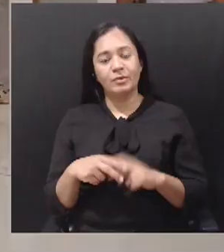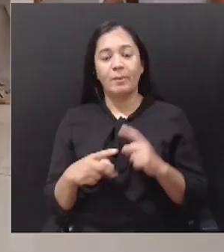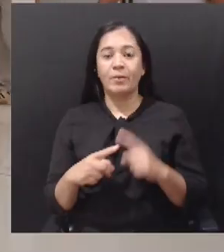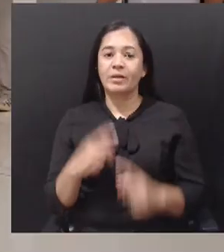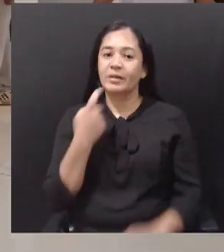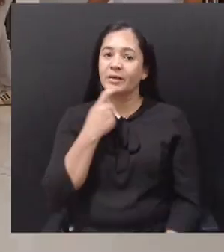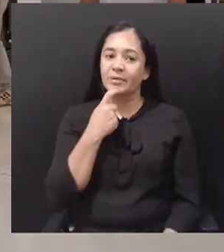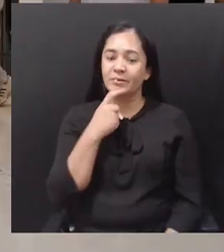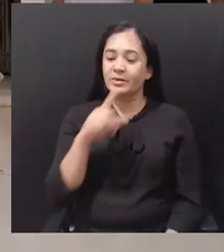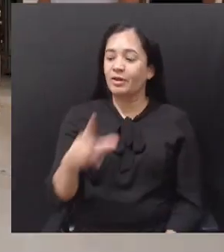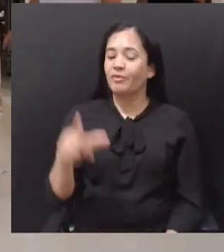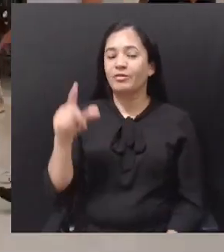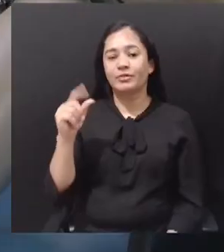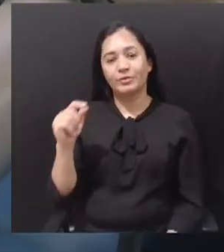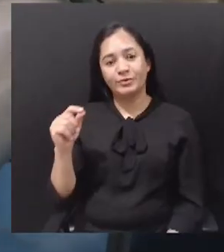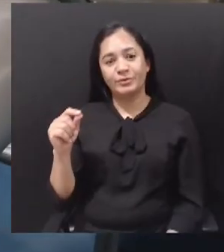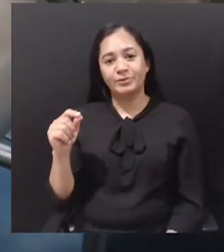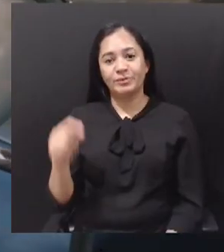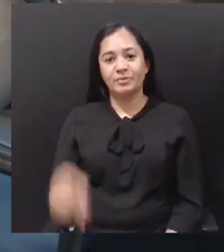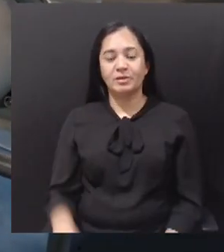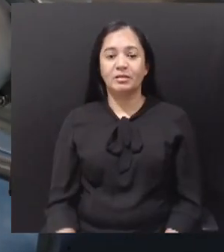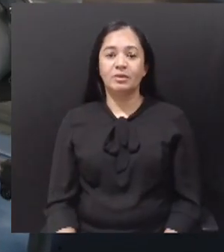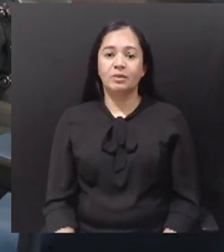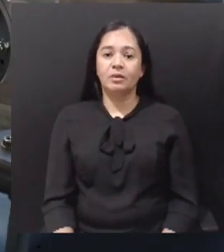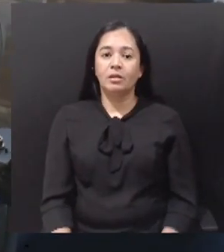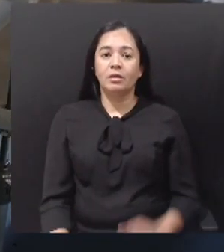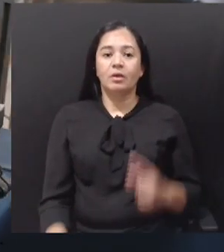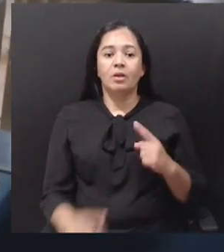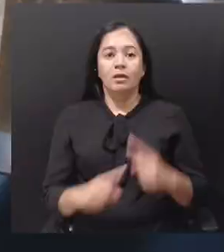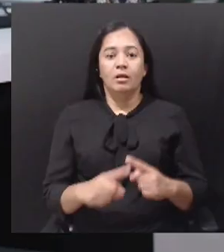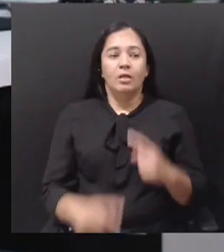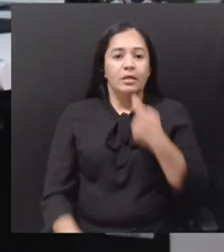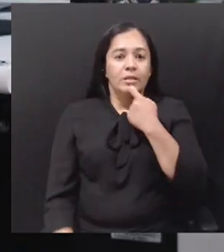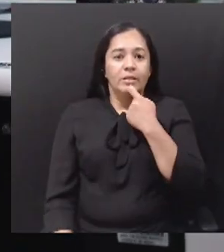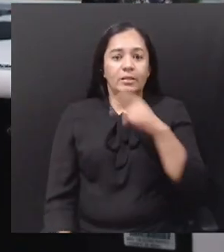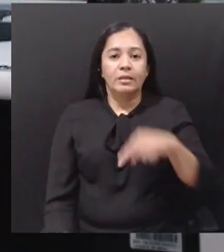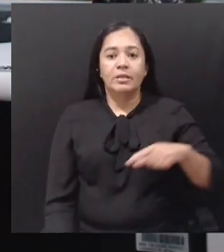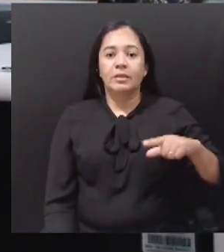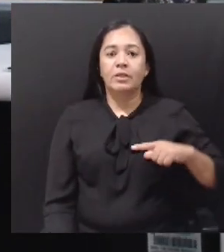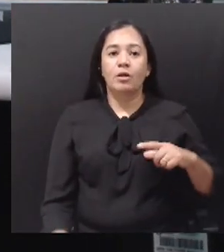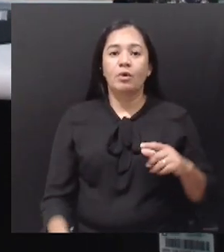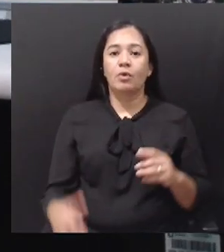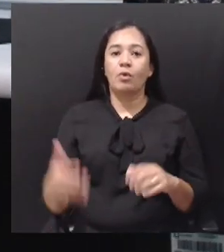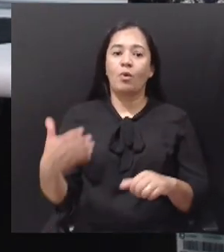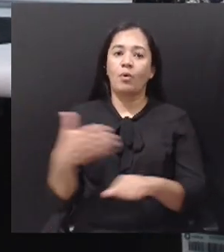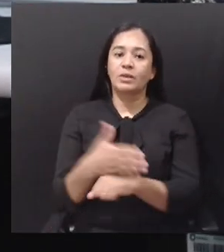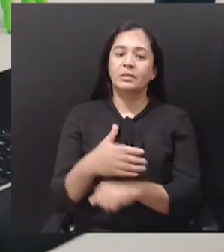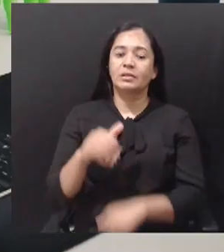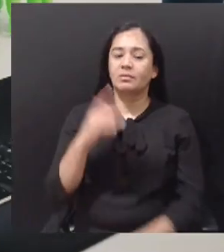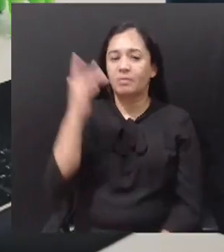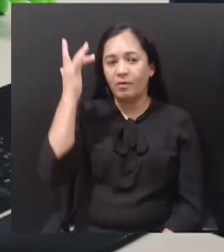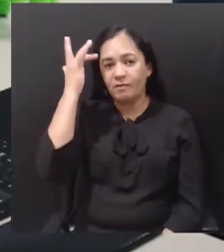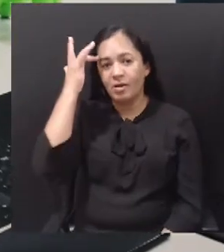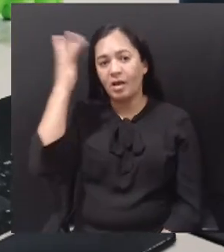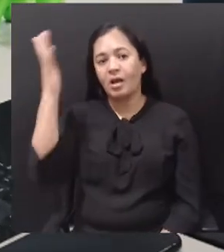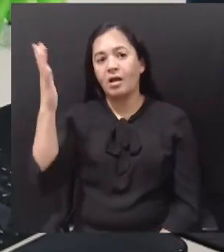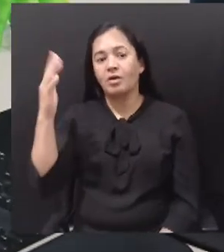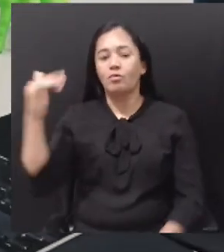selecionada, né? Uma delas é porque tinha o acesso mais fácil, porque tinha o aeroporto, né?